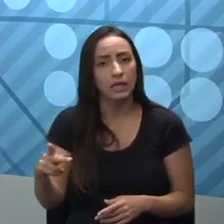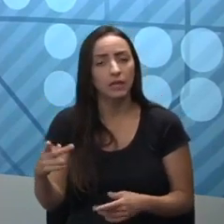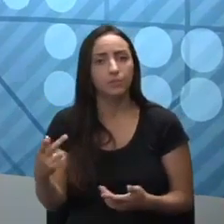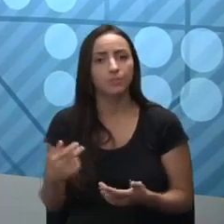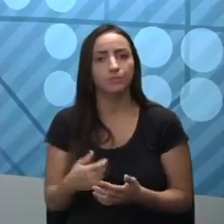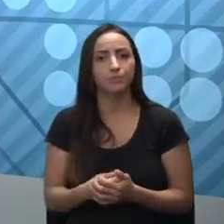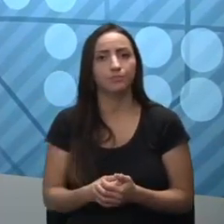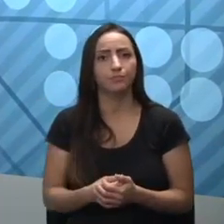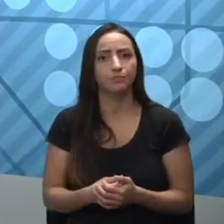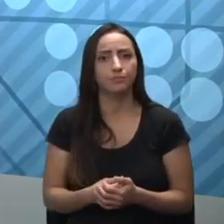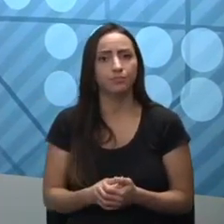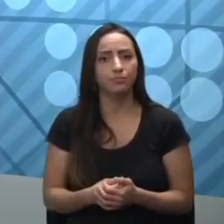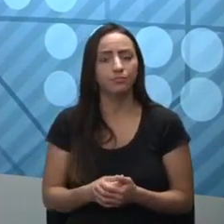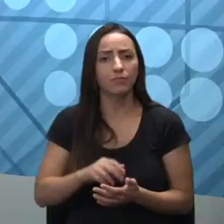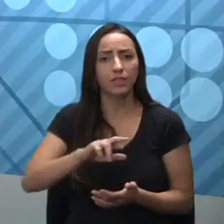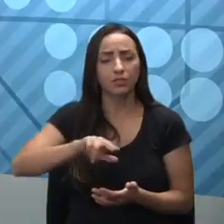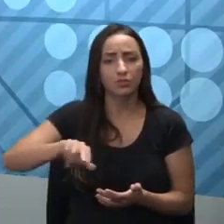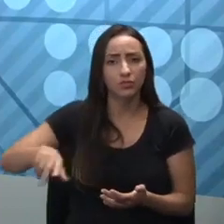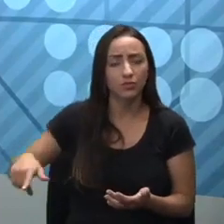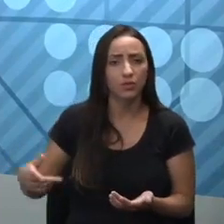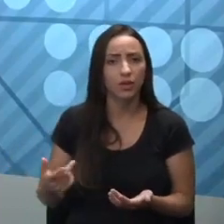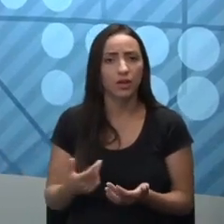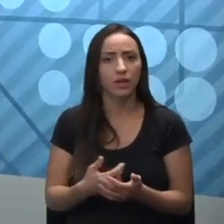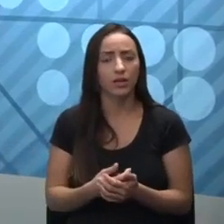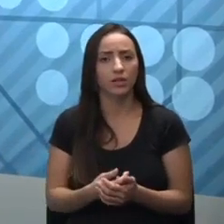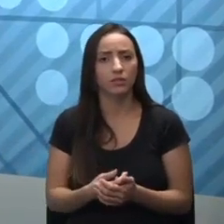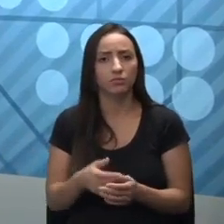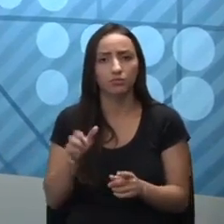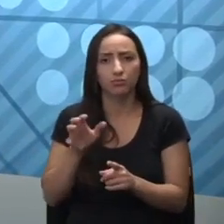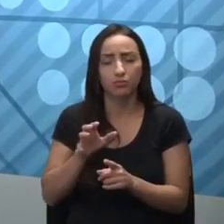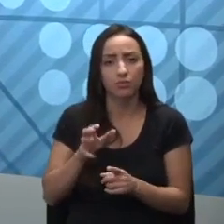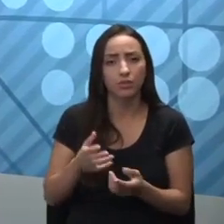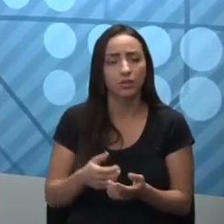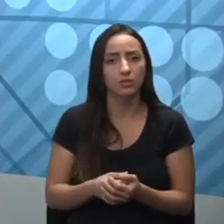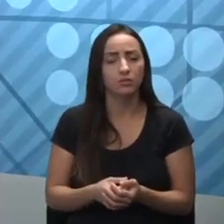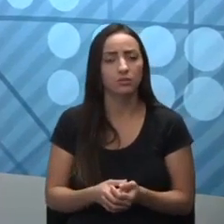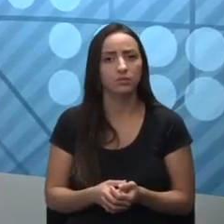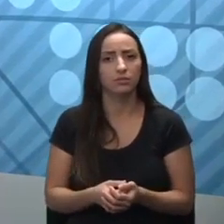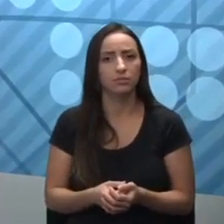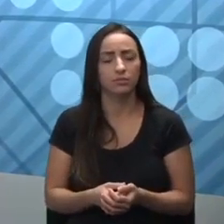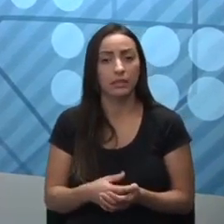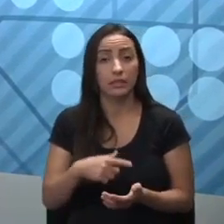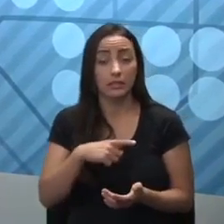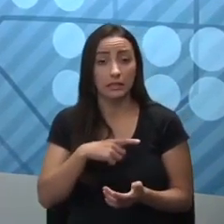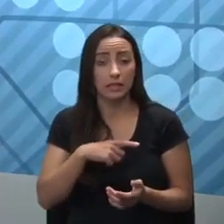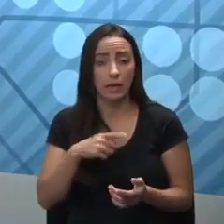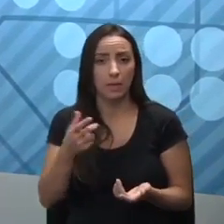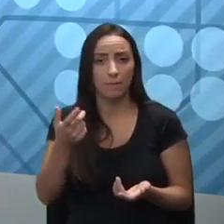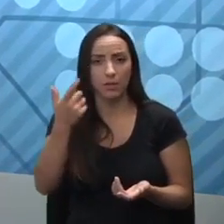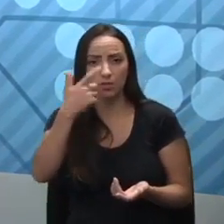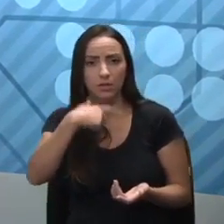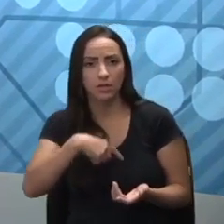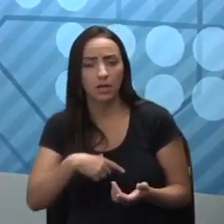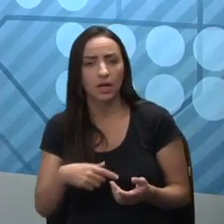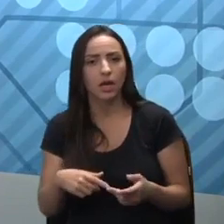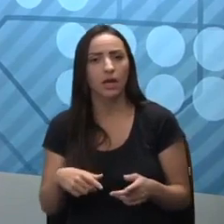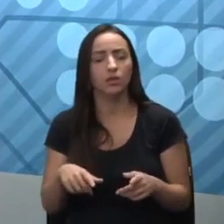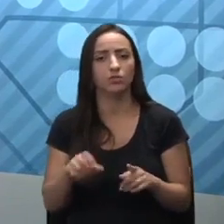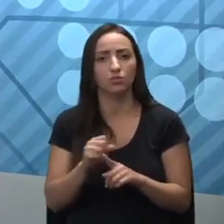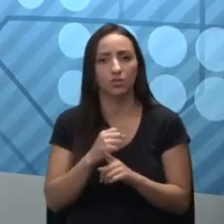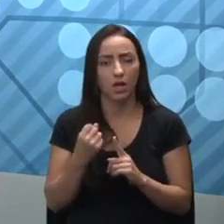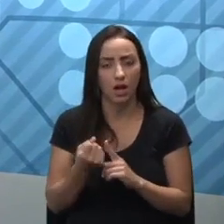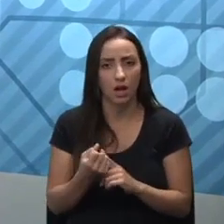com vários fatores influenciando então a sua personalidade, a sua